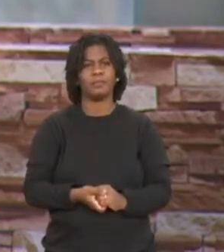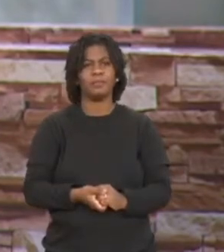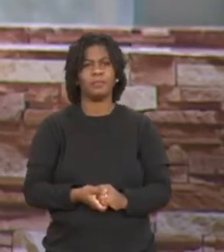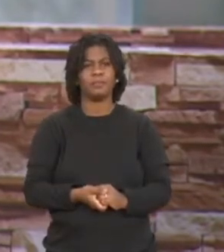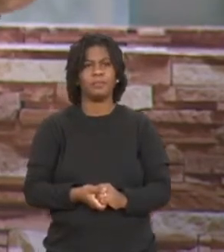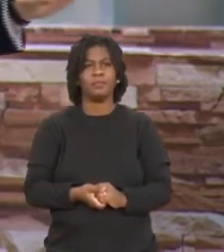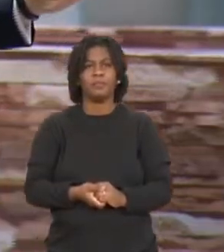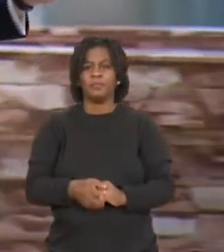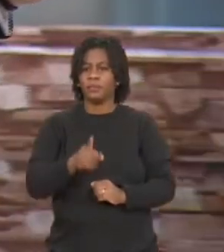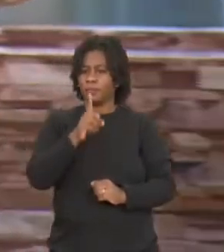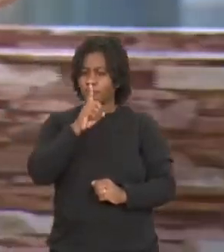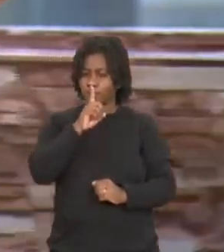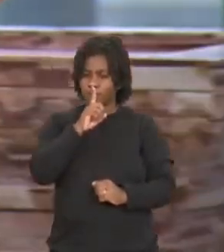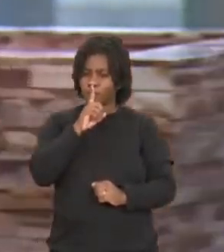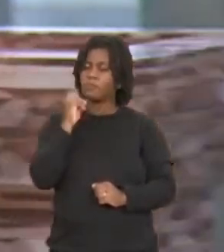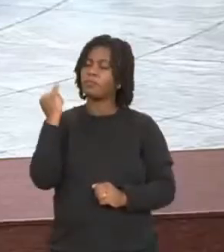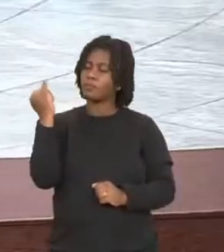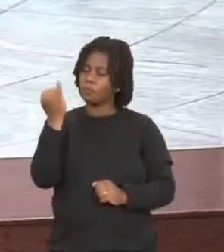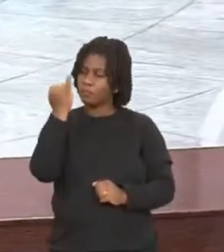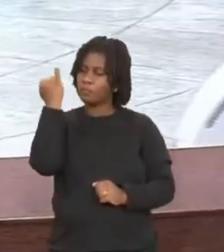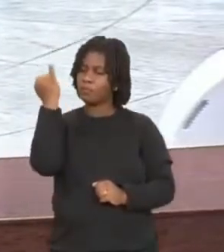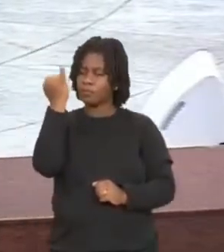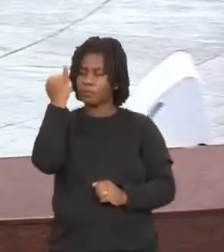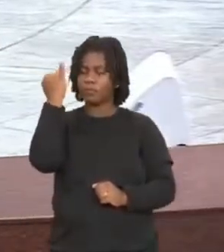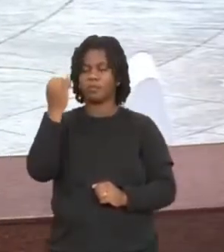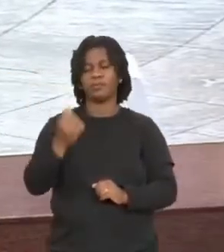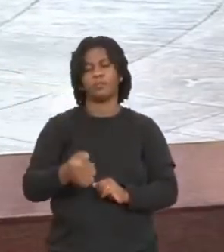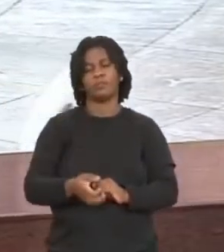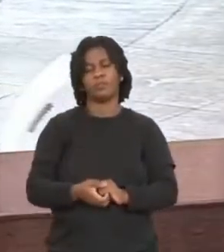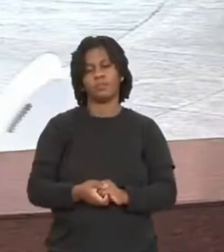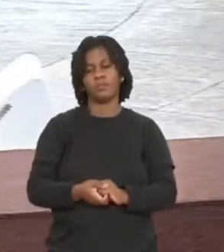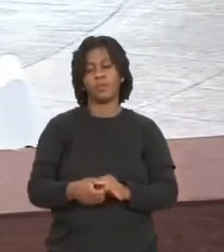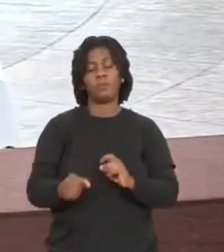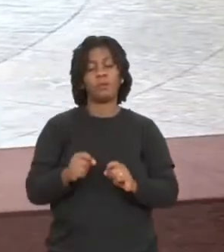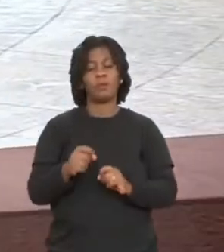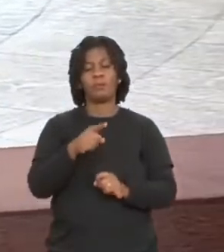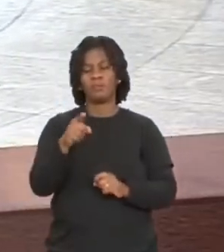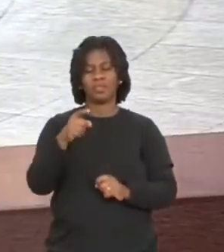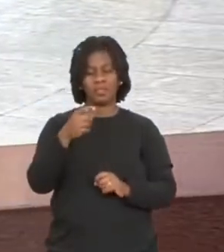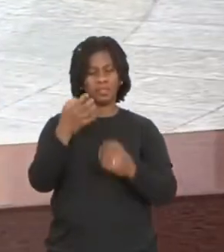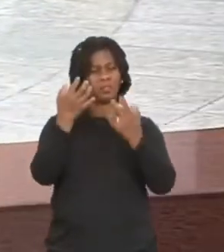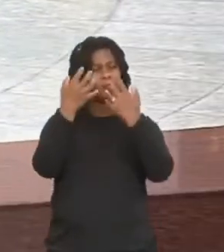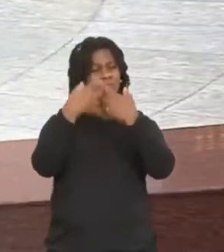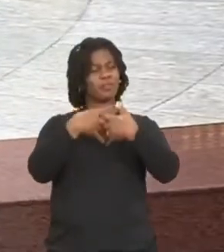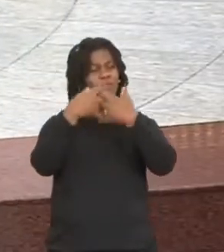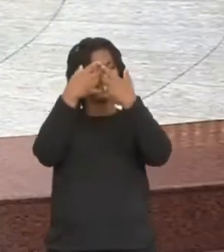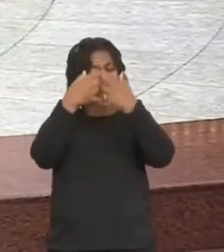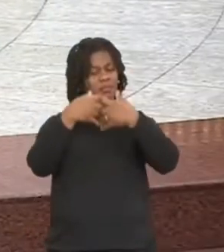Esse silêncio é importante para você pensar.